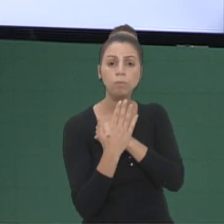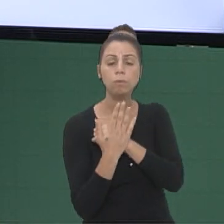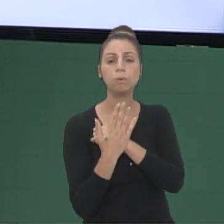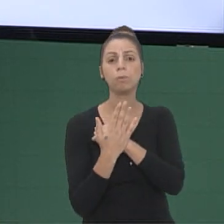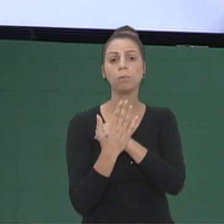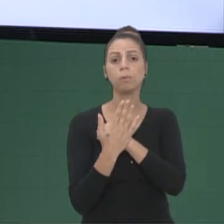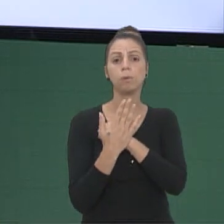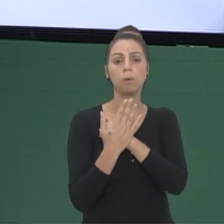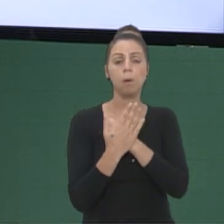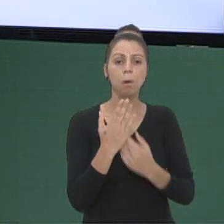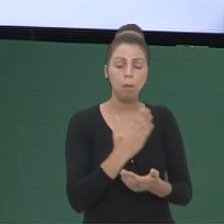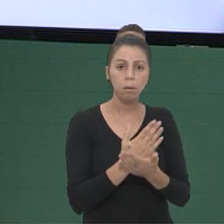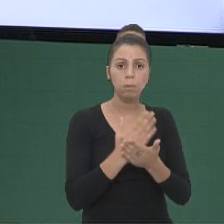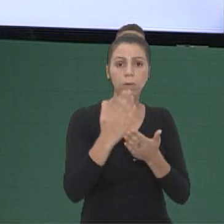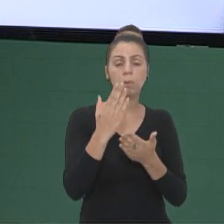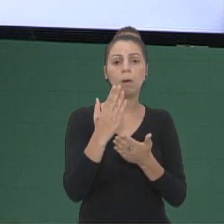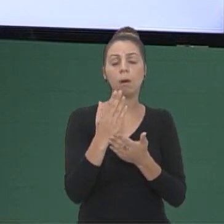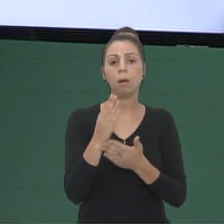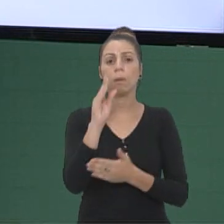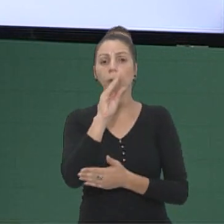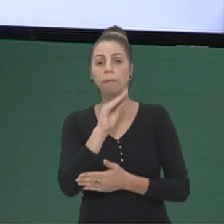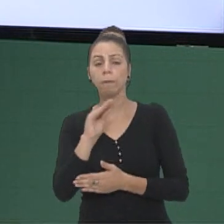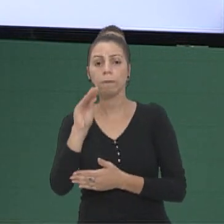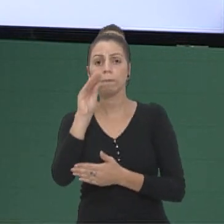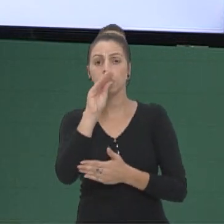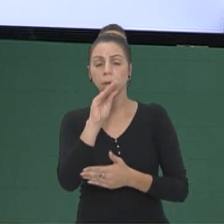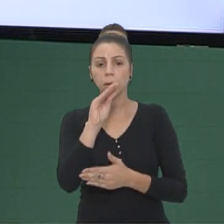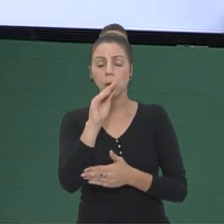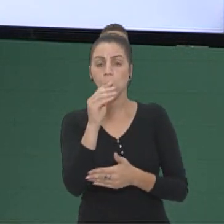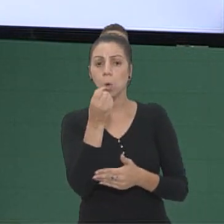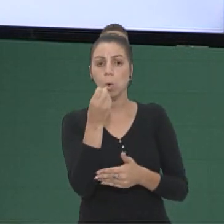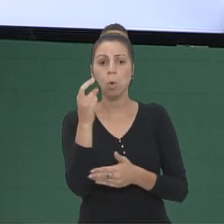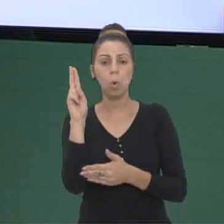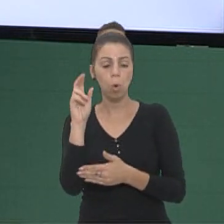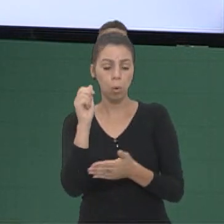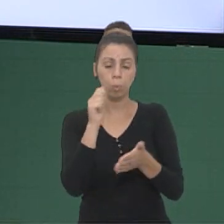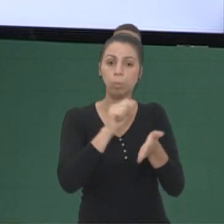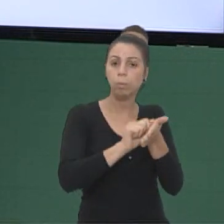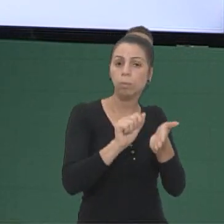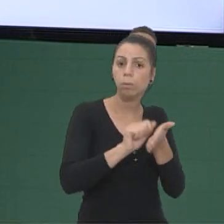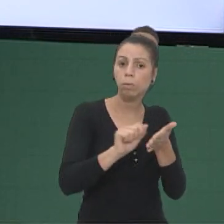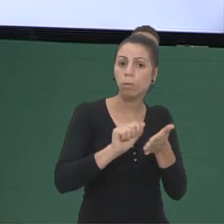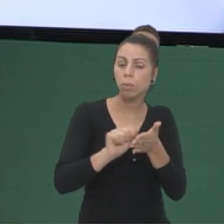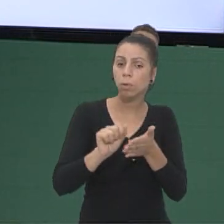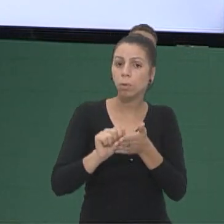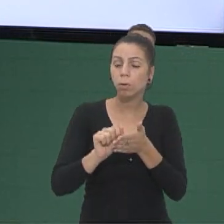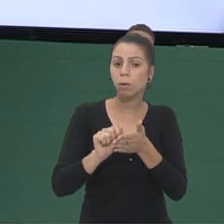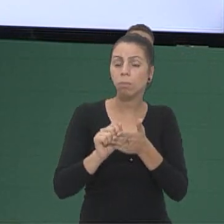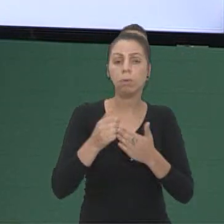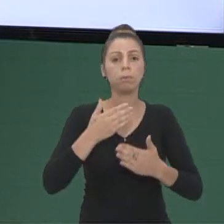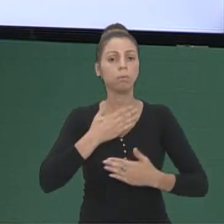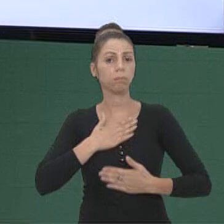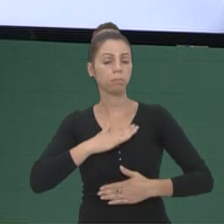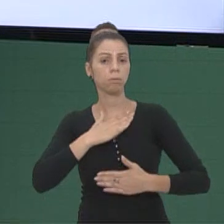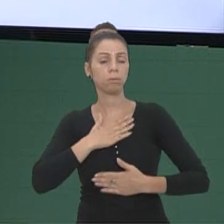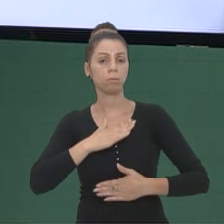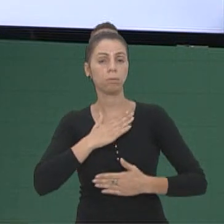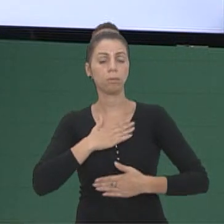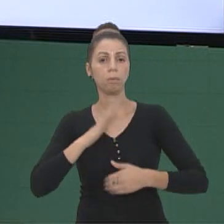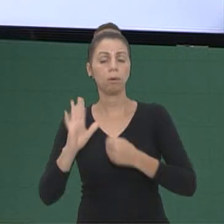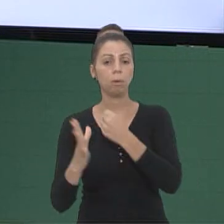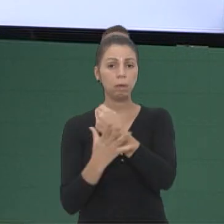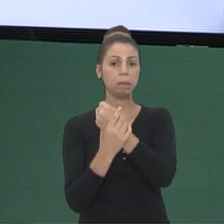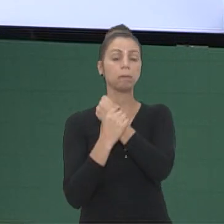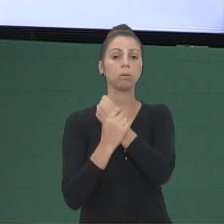podemos iniciar as nossas falas ou as nossas produções escritas com o marcador para nos dar uma maior tranquilidade e segurança para saber